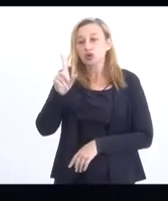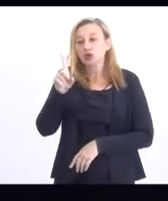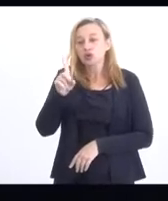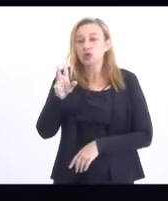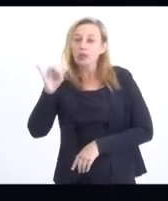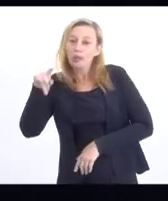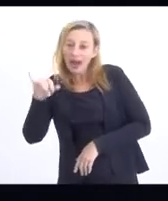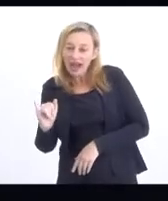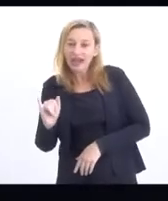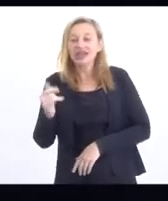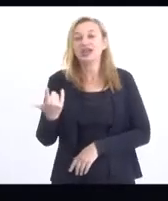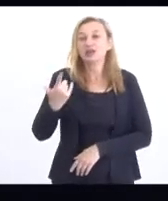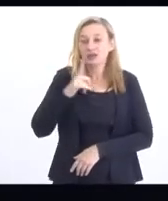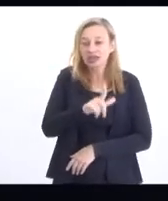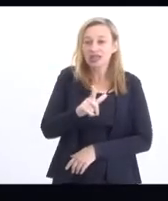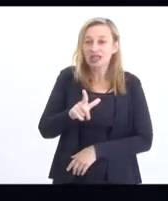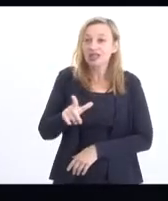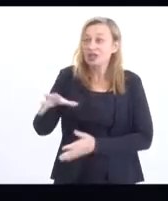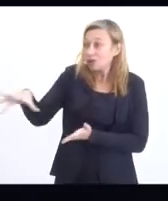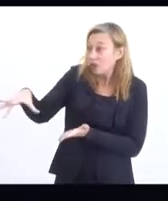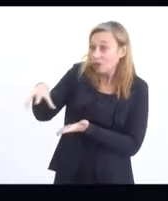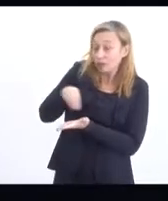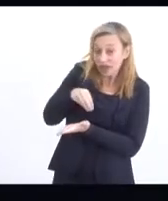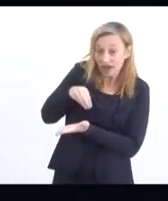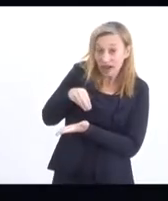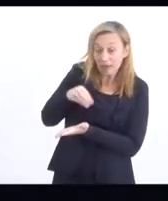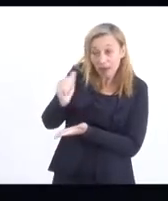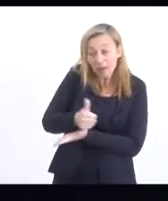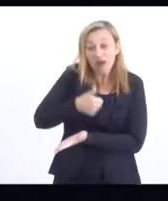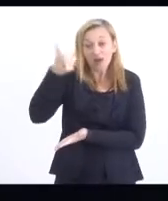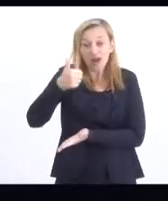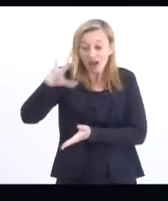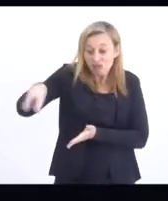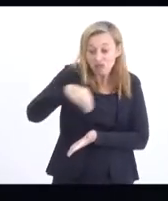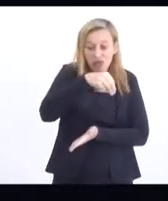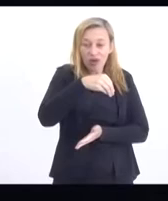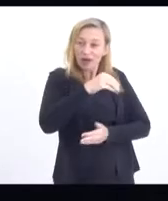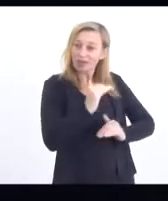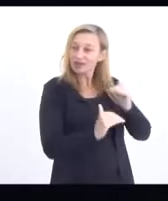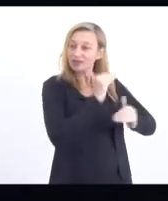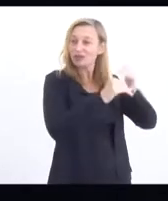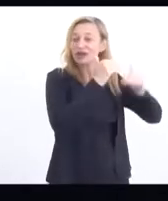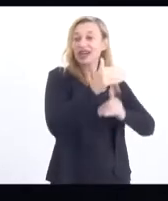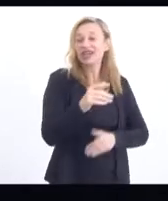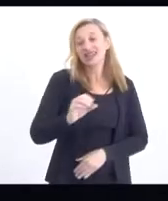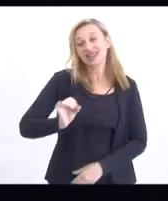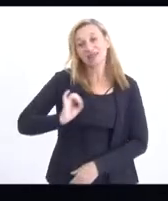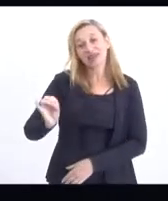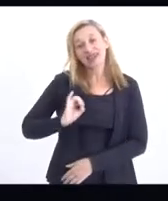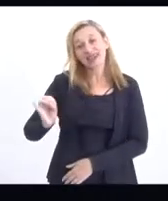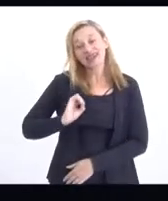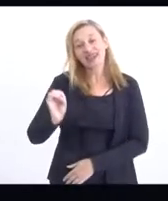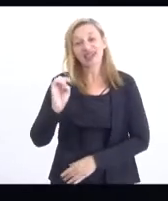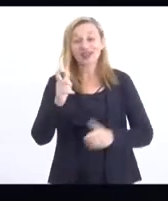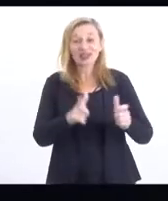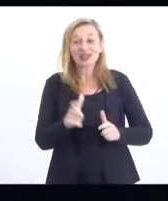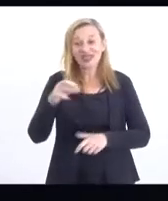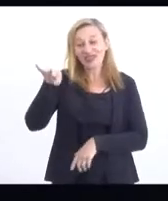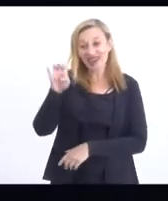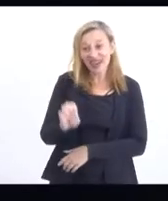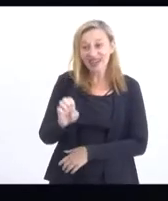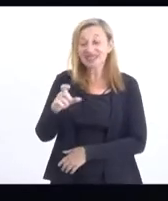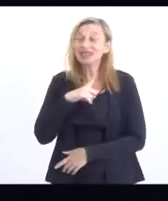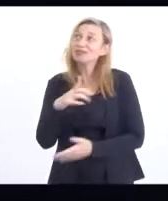certo, nós temos que copiar, nós temos que melhorar e colocar para andar. Em Itaperuna, região noroeste, nós